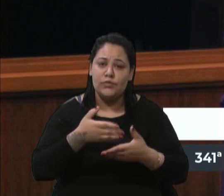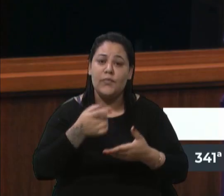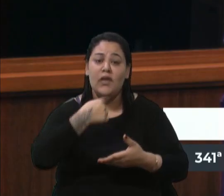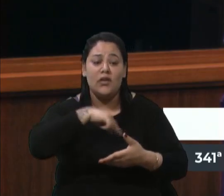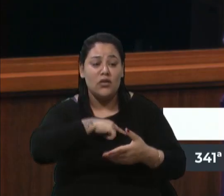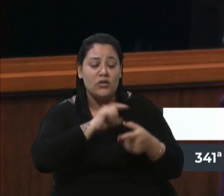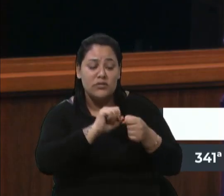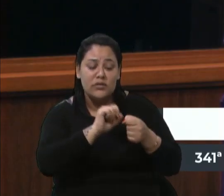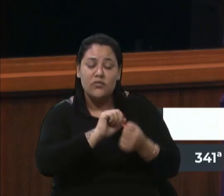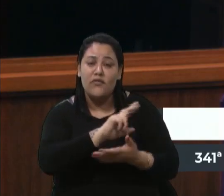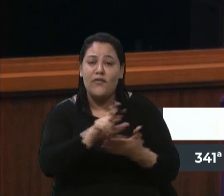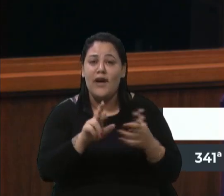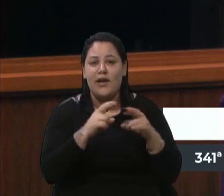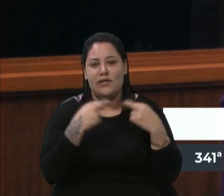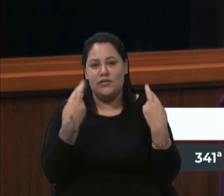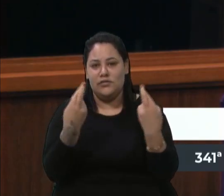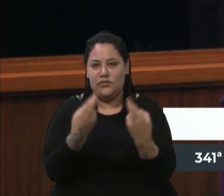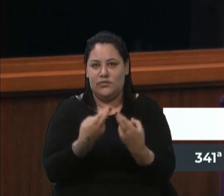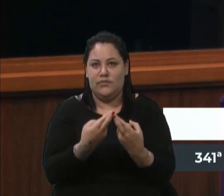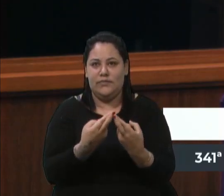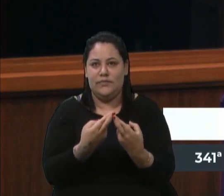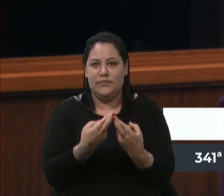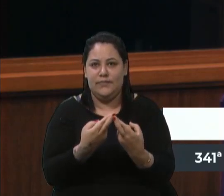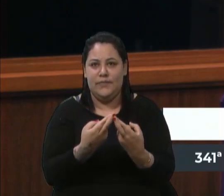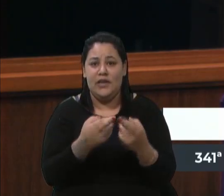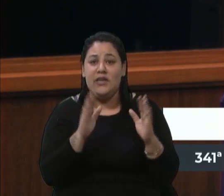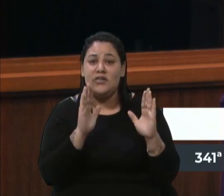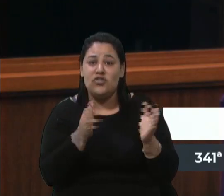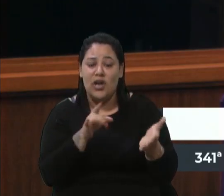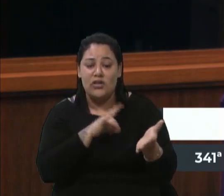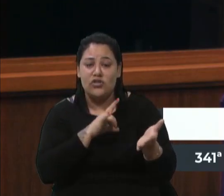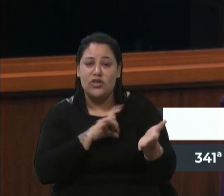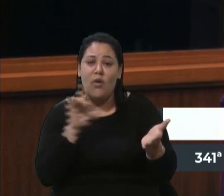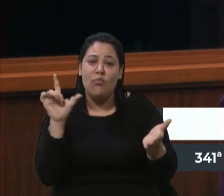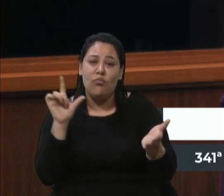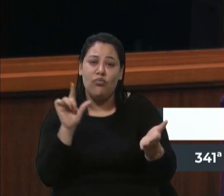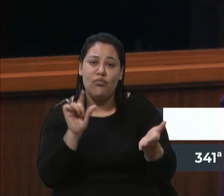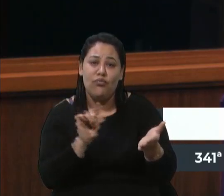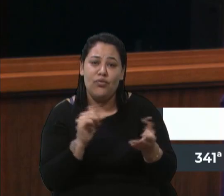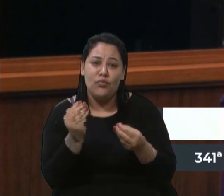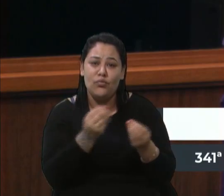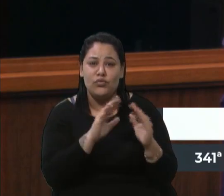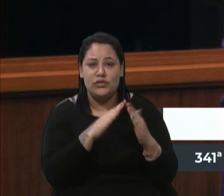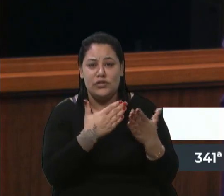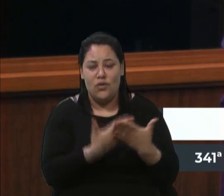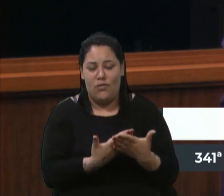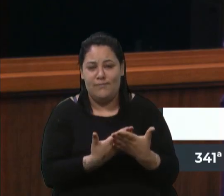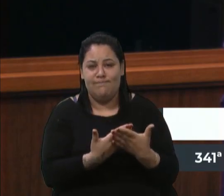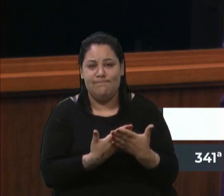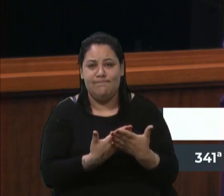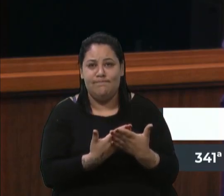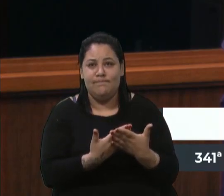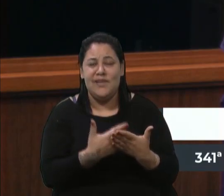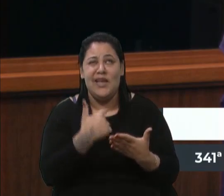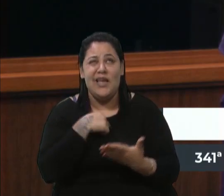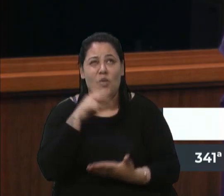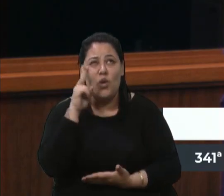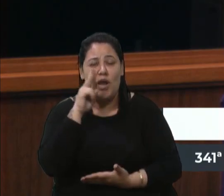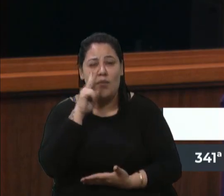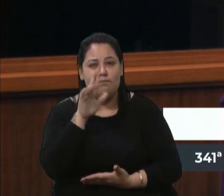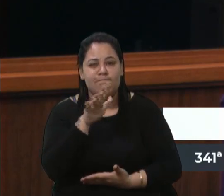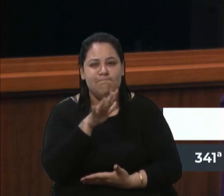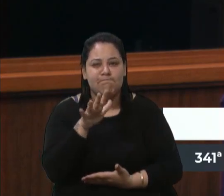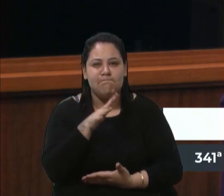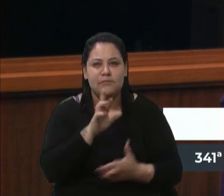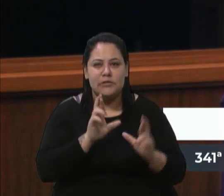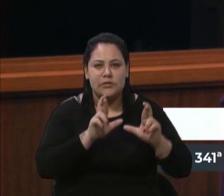várias reuniões que já havia diminuído muitas escolas naquele momento. Eu lembro especificamente que a